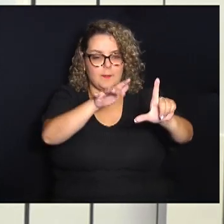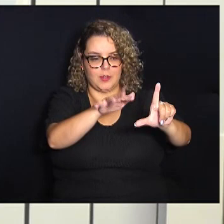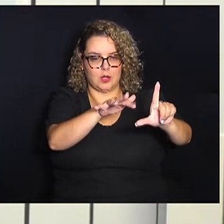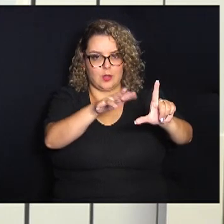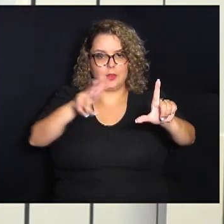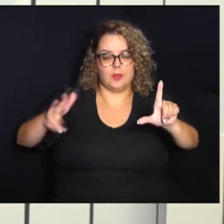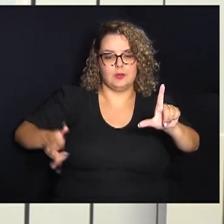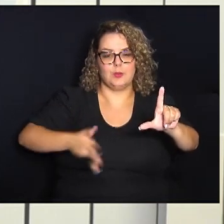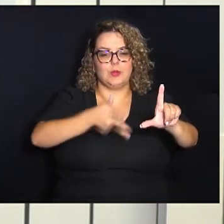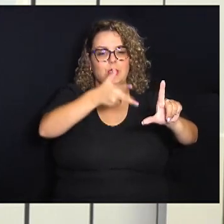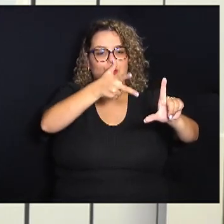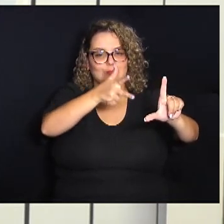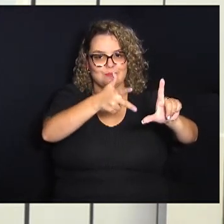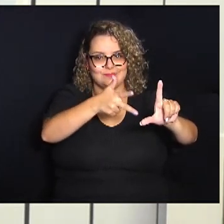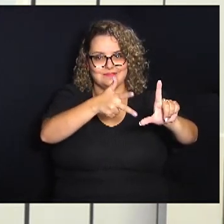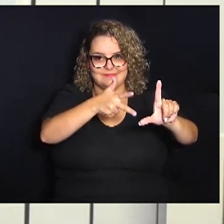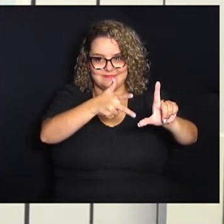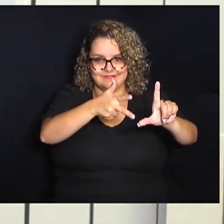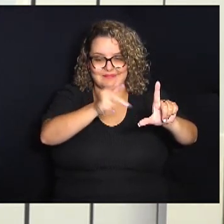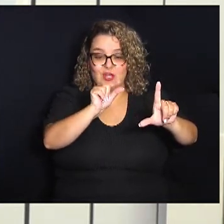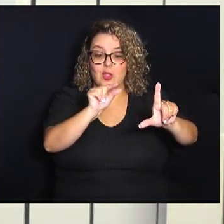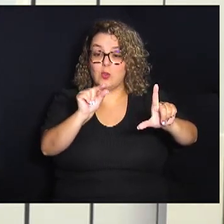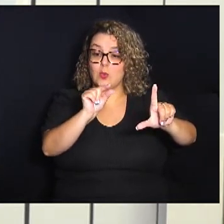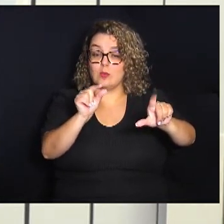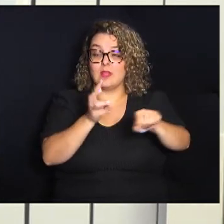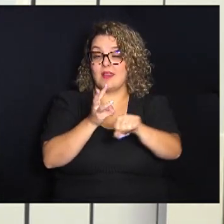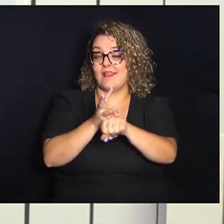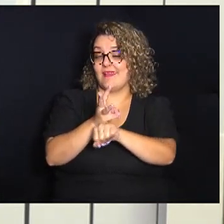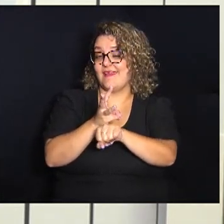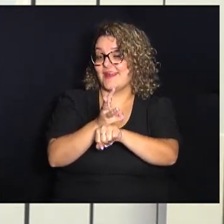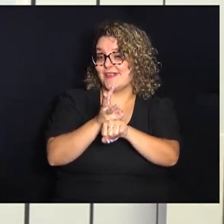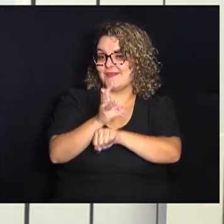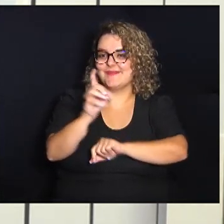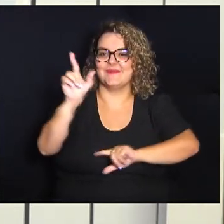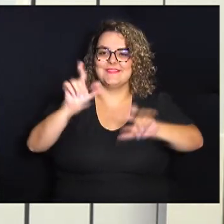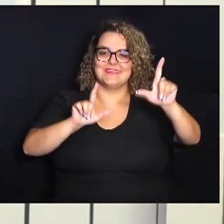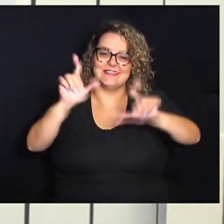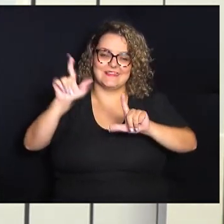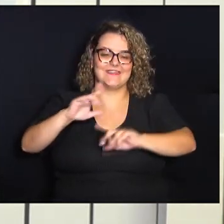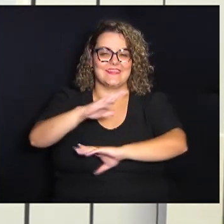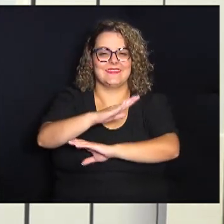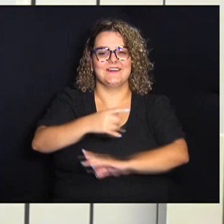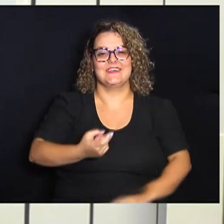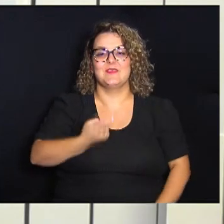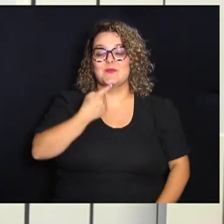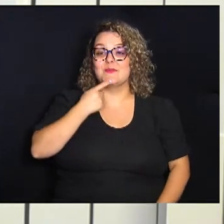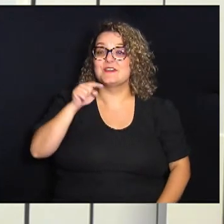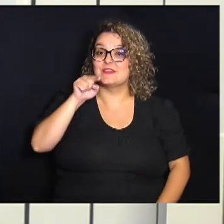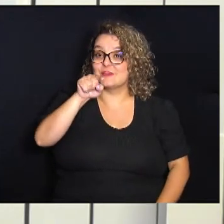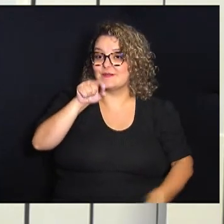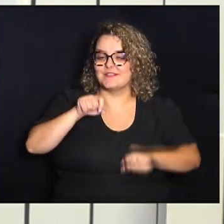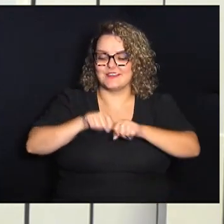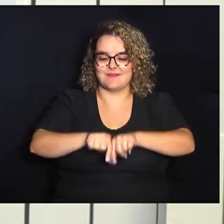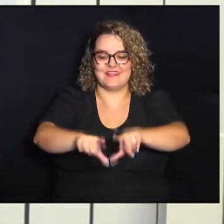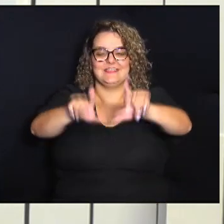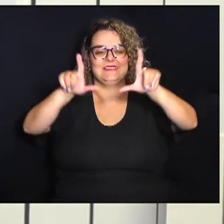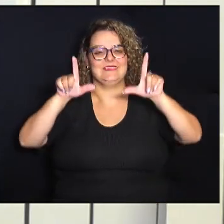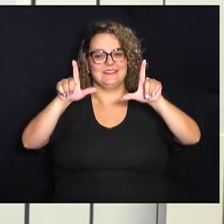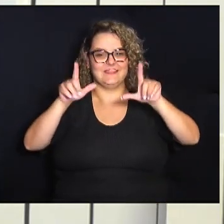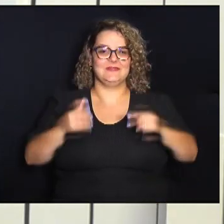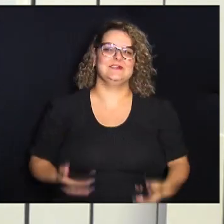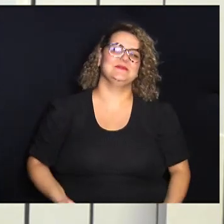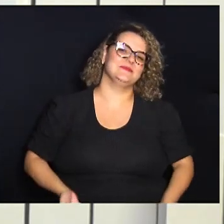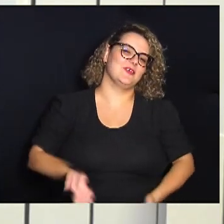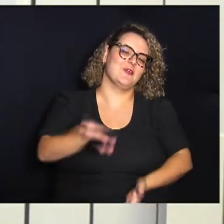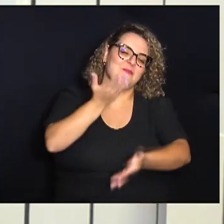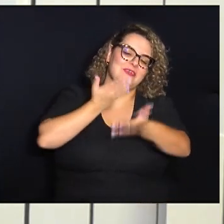para este QR Code, porque aí já vai aparecer uma mensagem na sua tela. WhatsApp da TV Câmara Campinas. Você aperta e pode